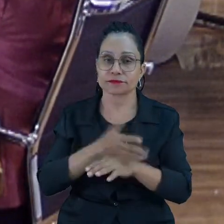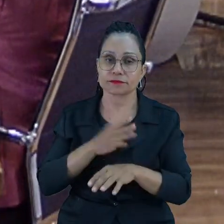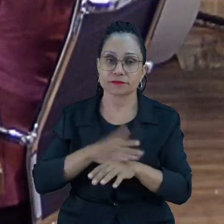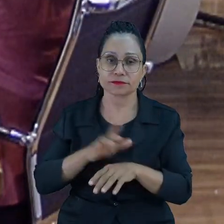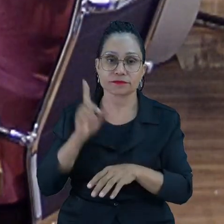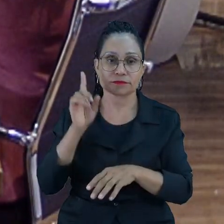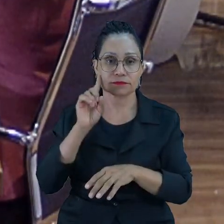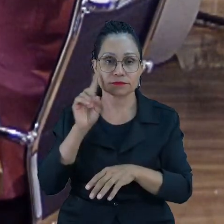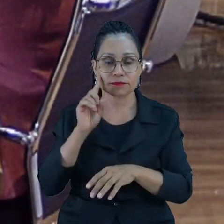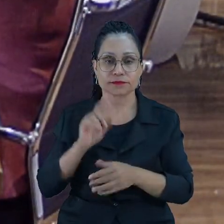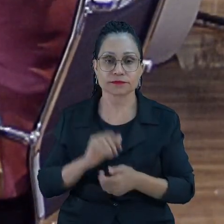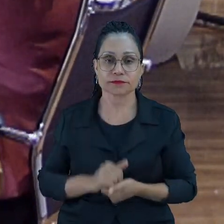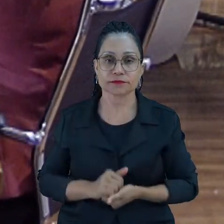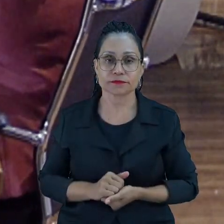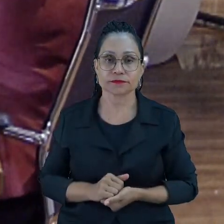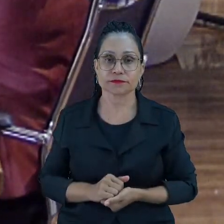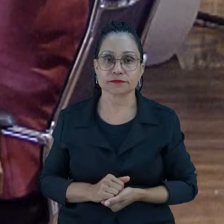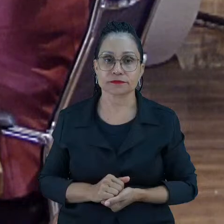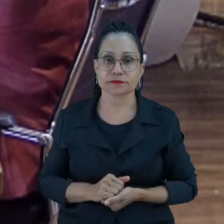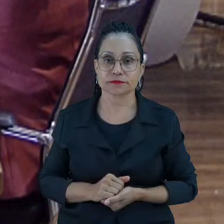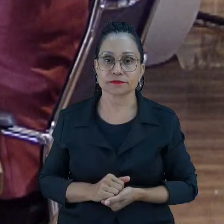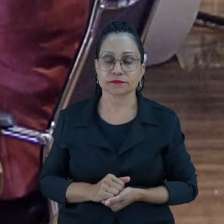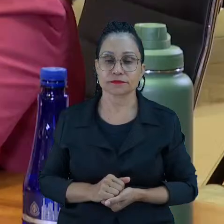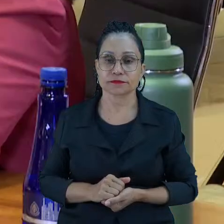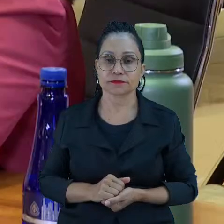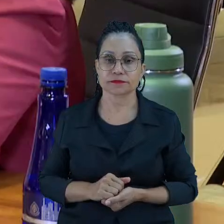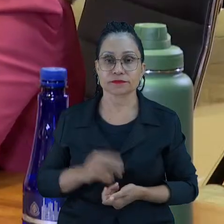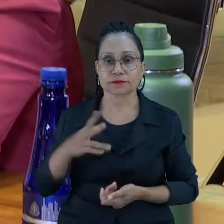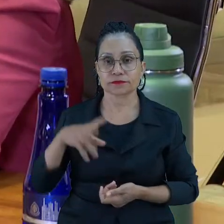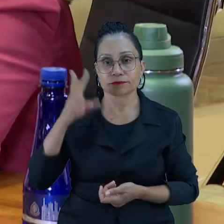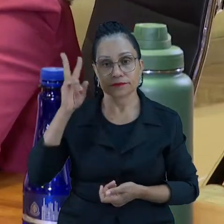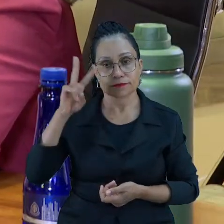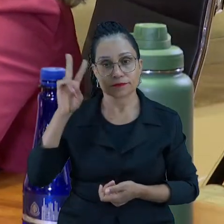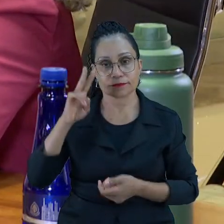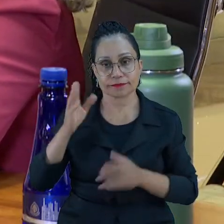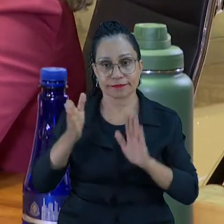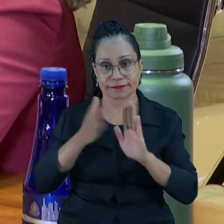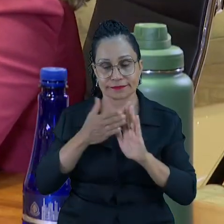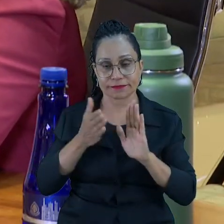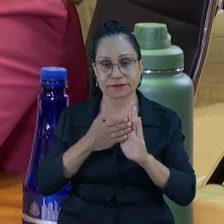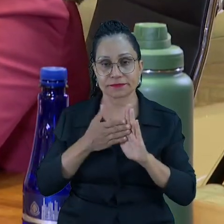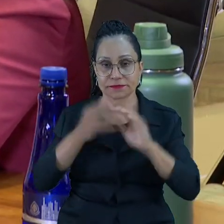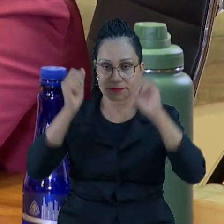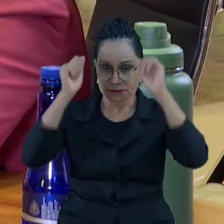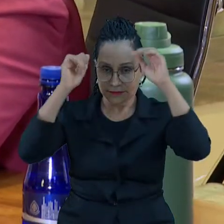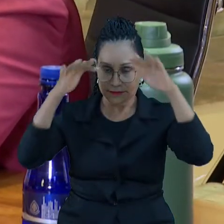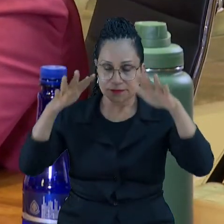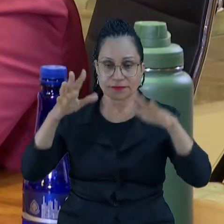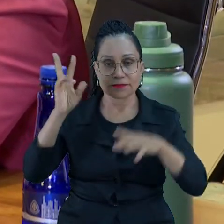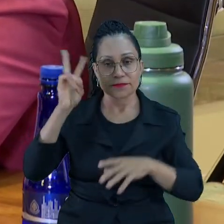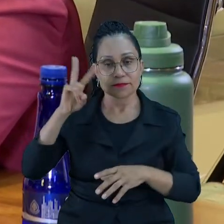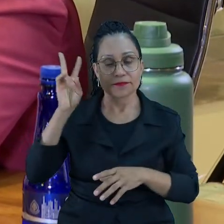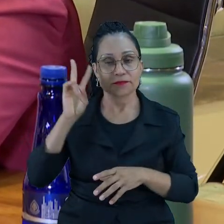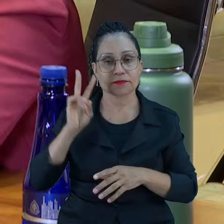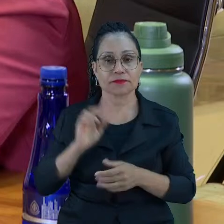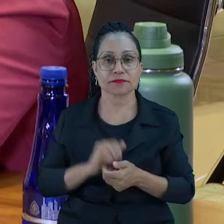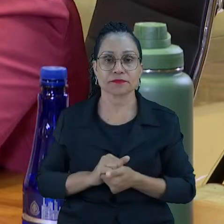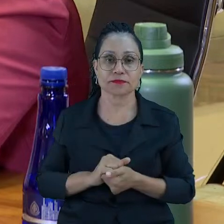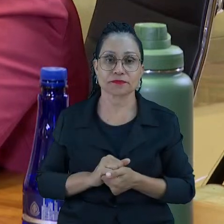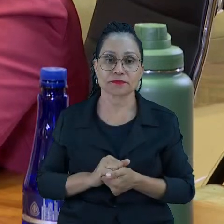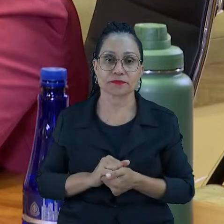dia. Sim. Eu só me lembrei agora, eu sei que a pauta é autismo, mas eu me lembrei de uma